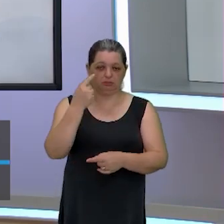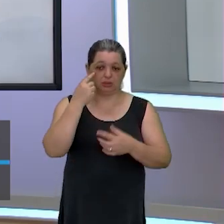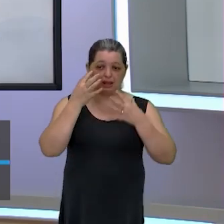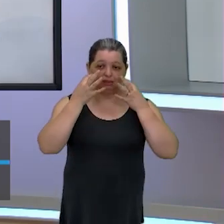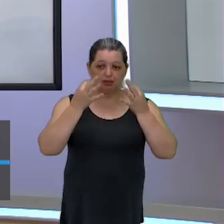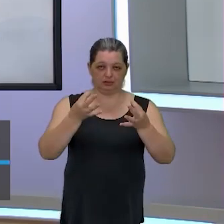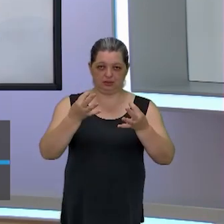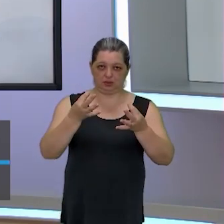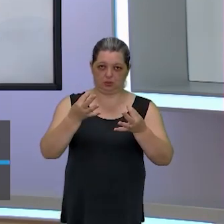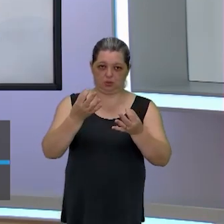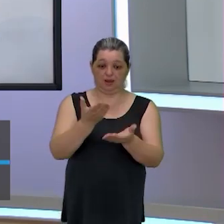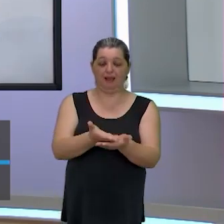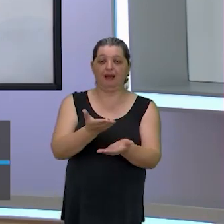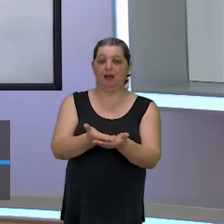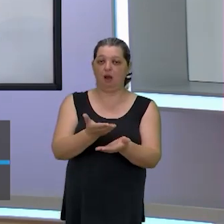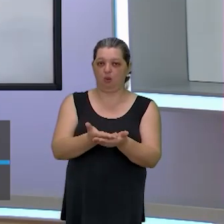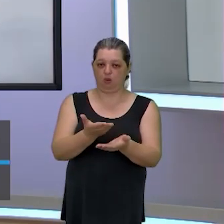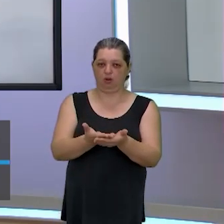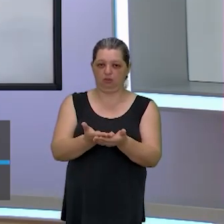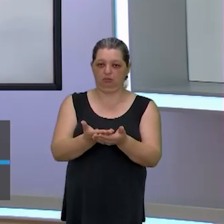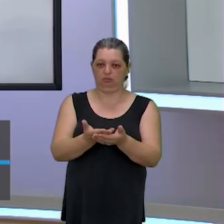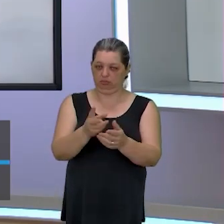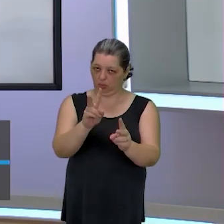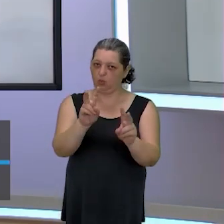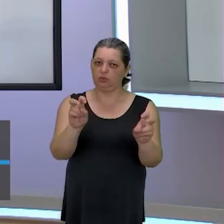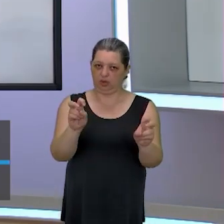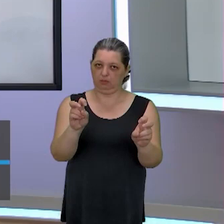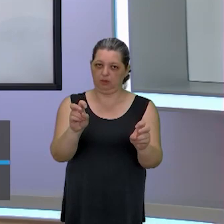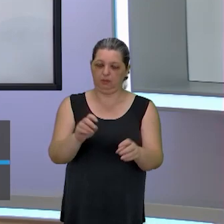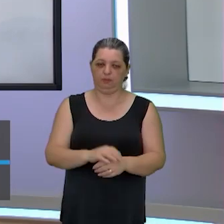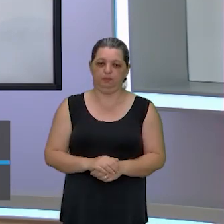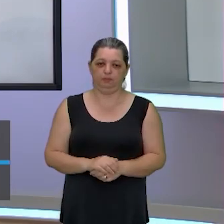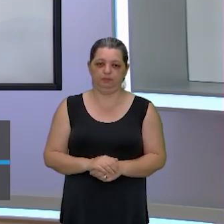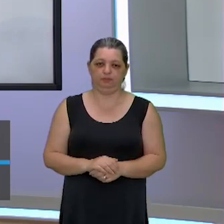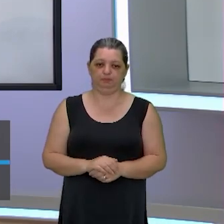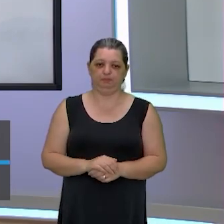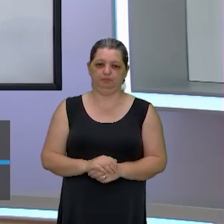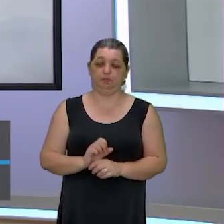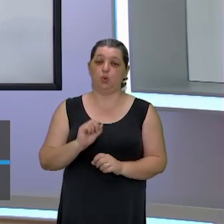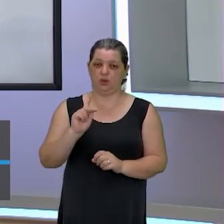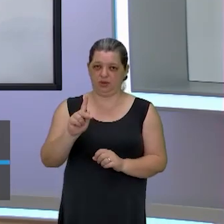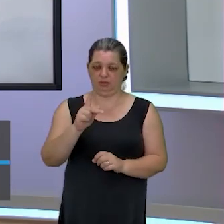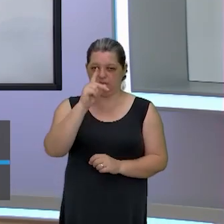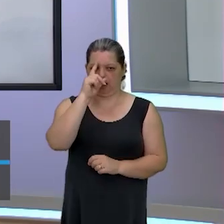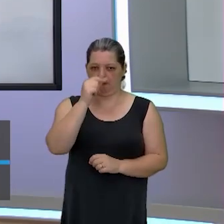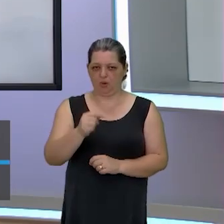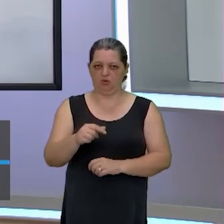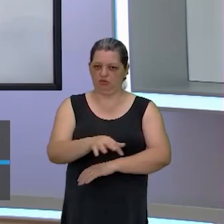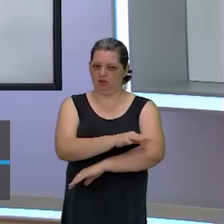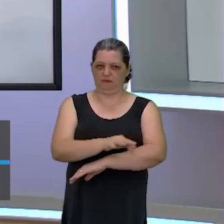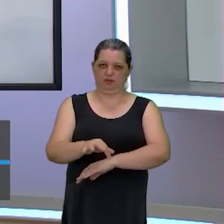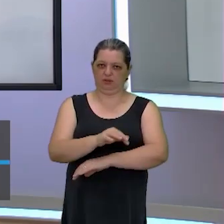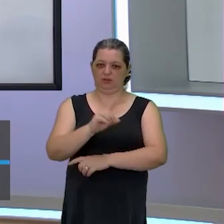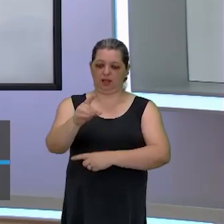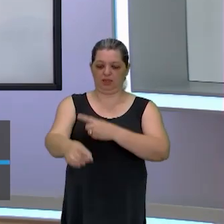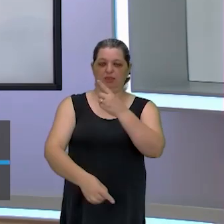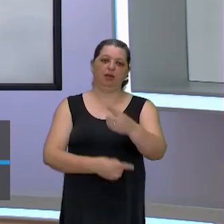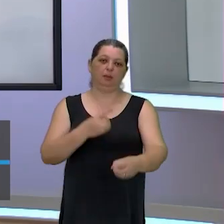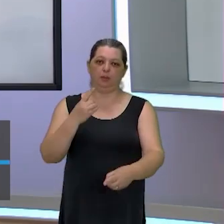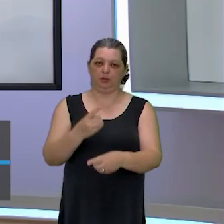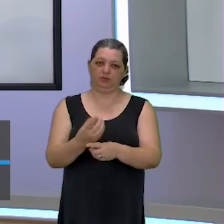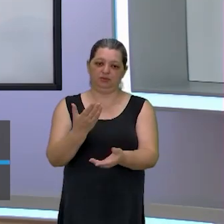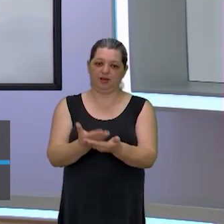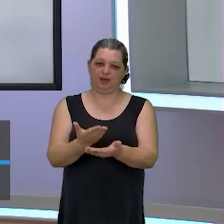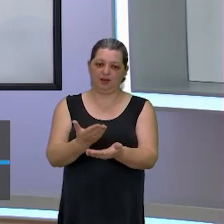aulas de física do 2º ano que vai estudar esse tema Então fechou o meu show de física até a